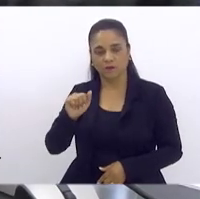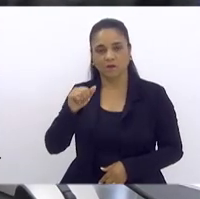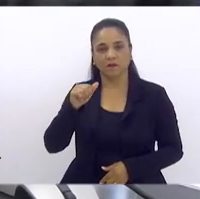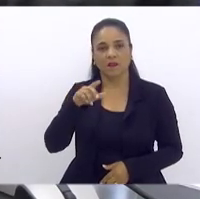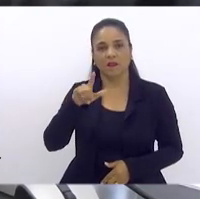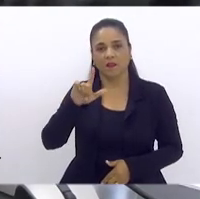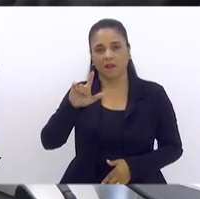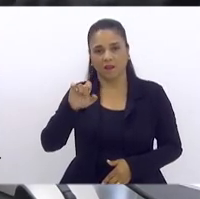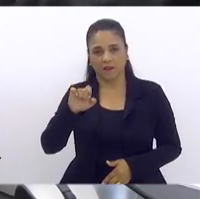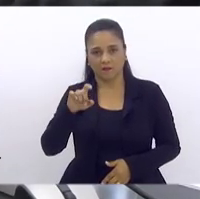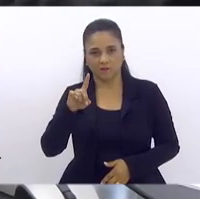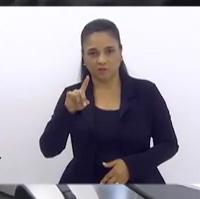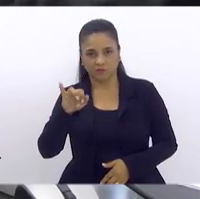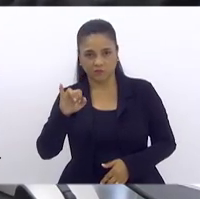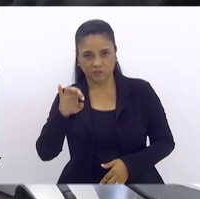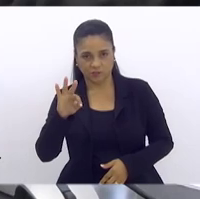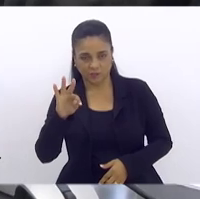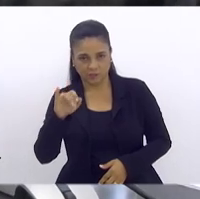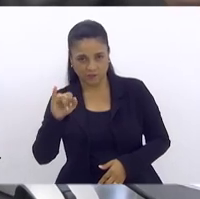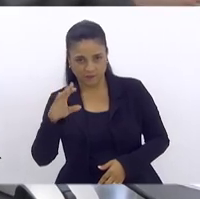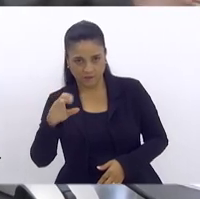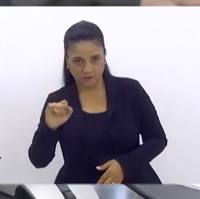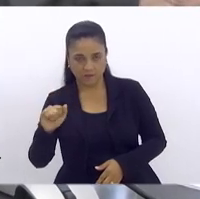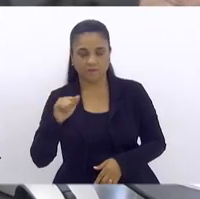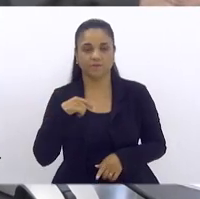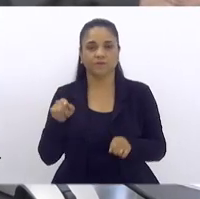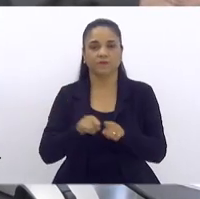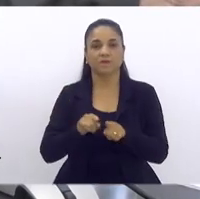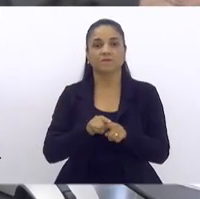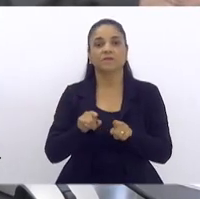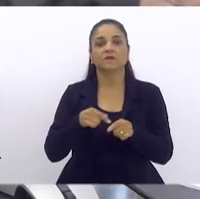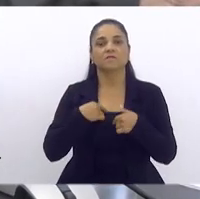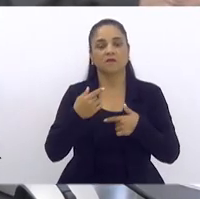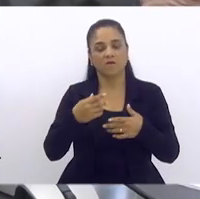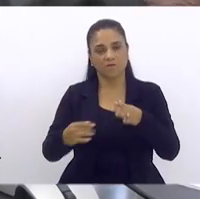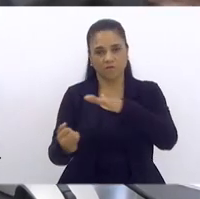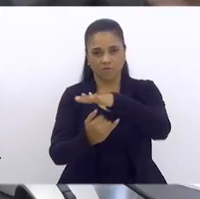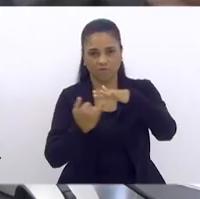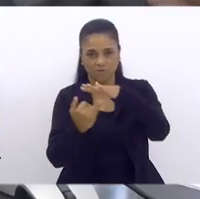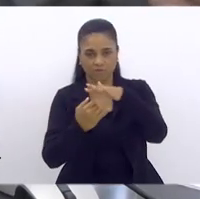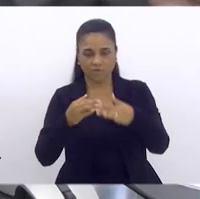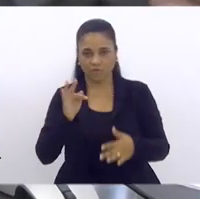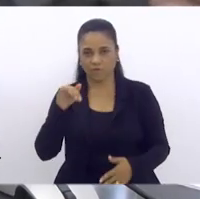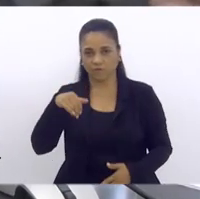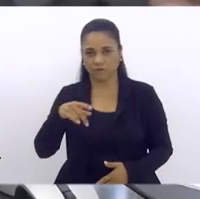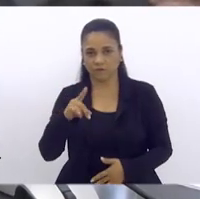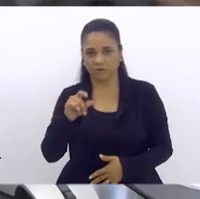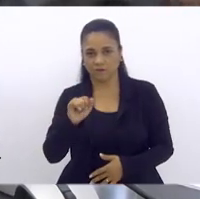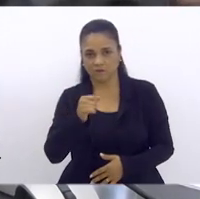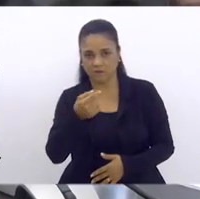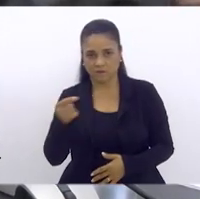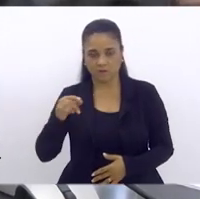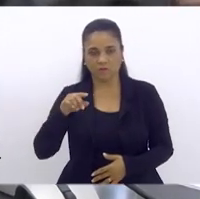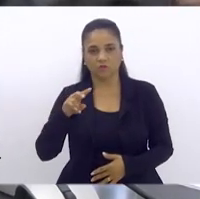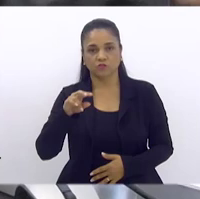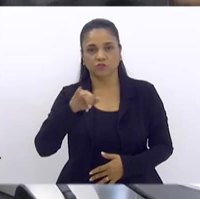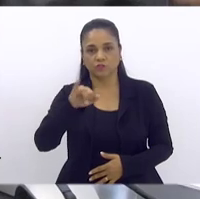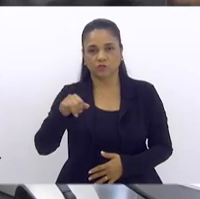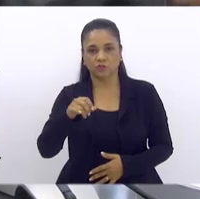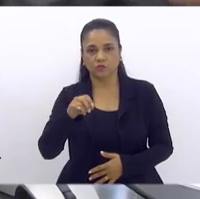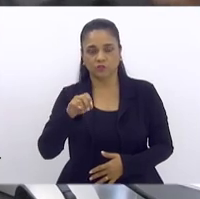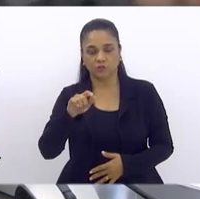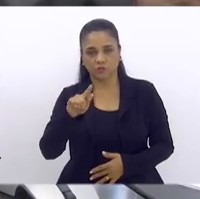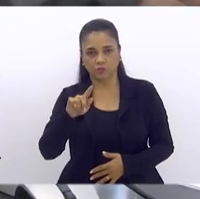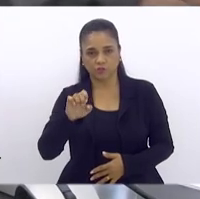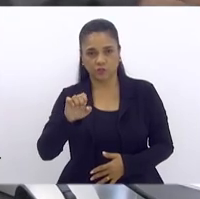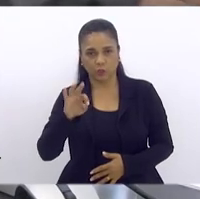Escola de Comunicação, Mídia e Informação da Fundação Getúlio Vargas e autora do Mapa da Violência